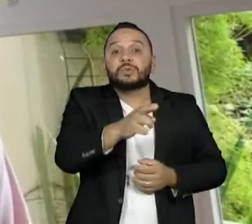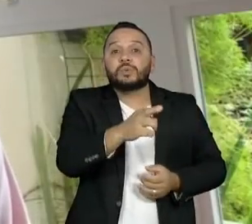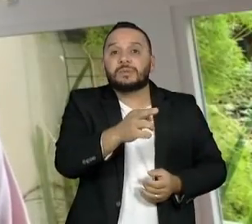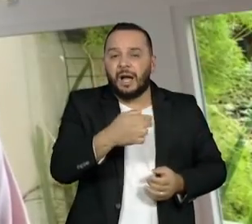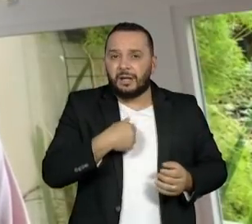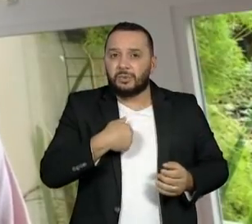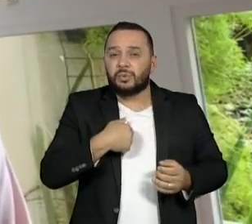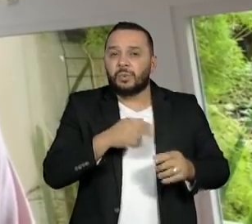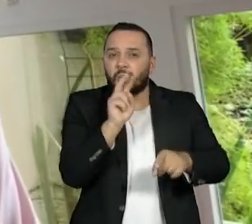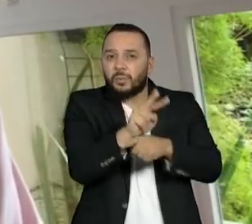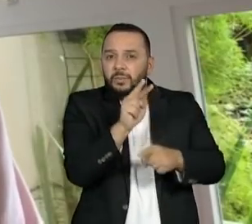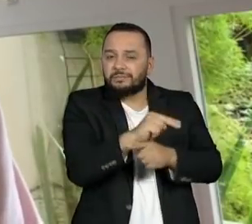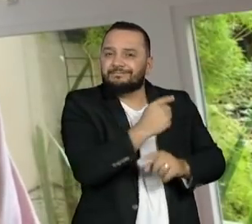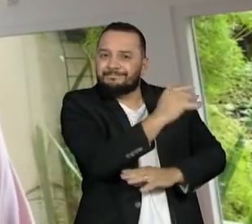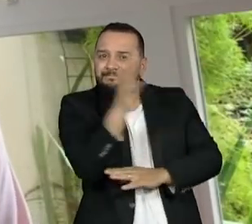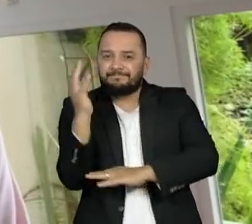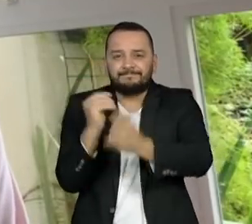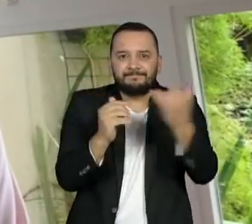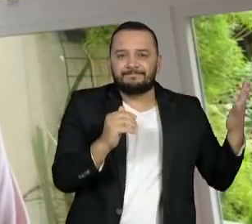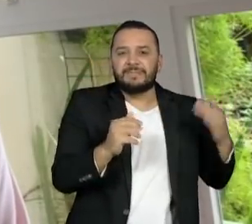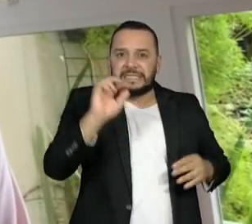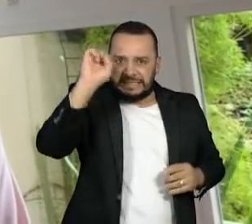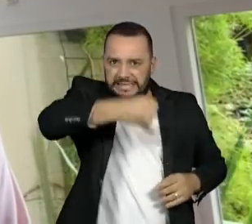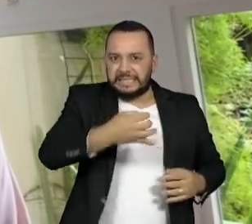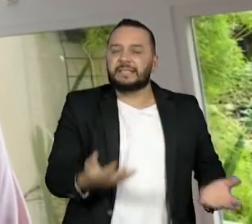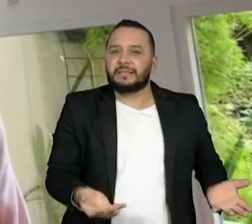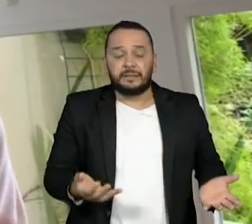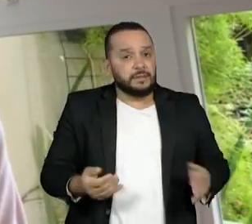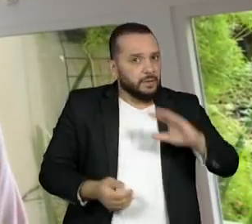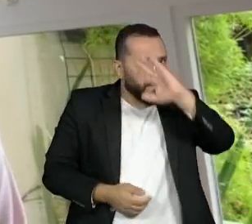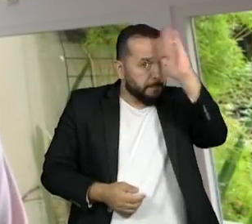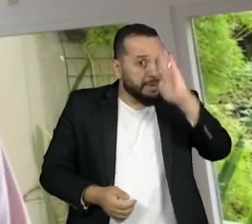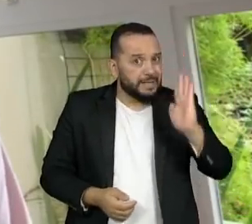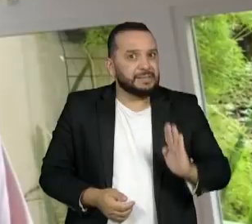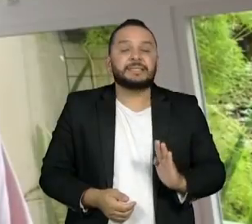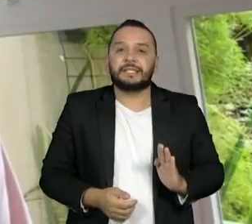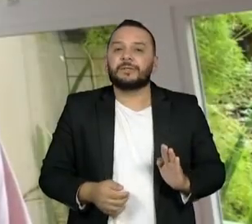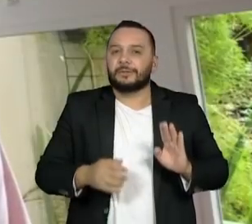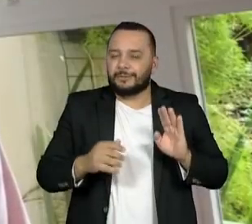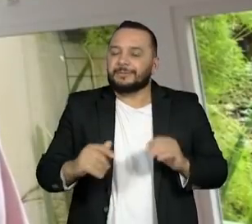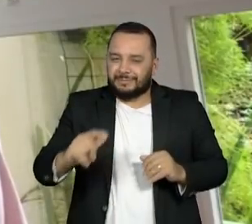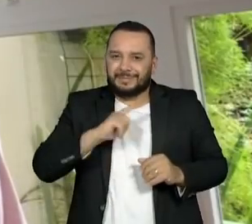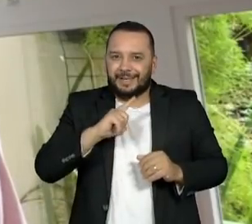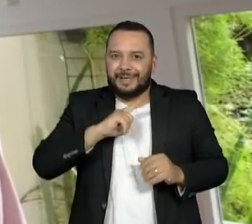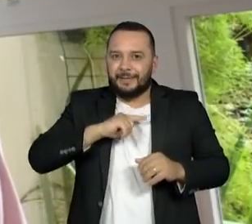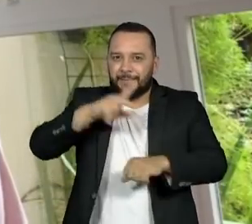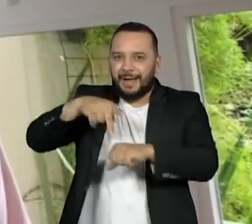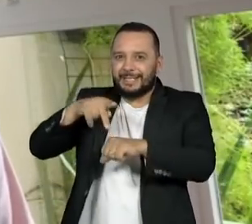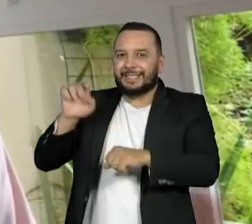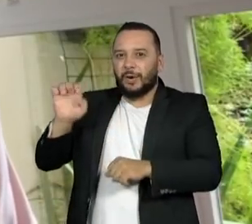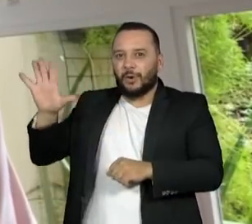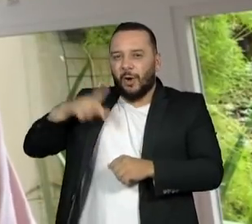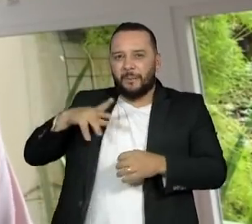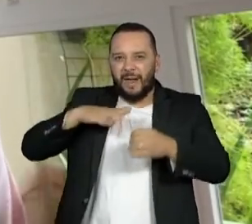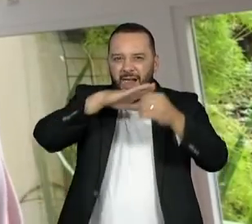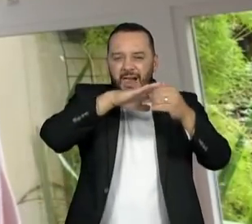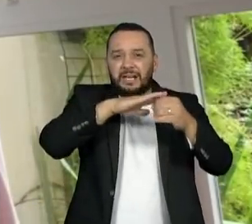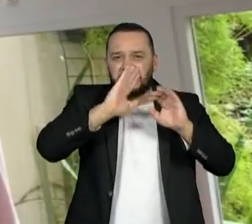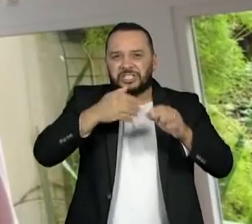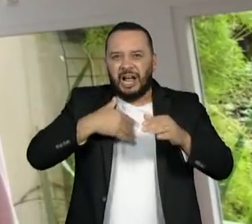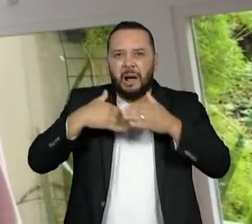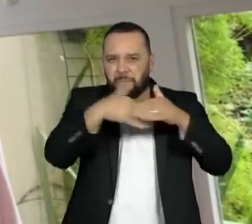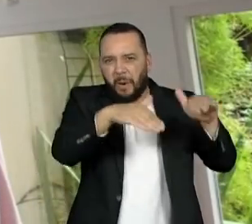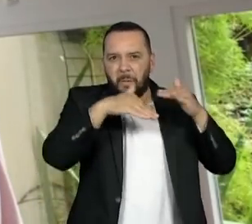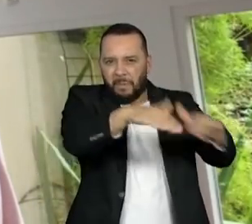ações brasileiras. Então, é uma agenda que o Brasil já sofre pressão internacional dos países europeus e vai passar a